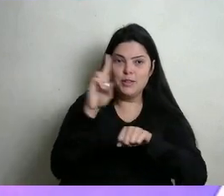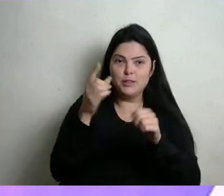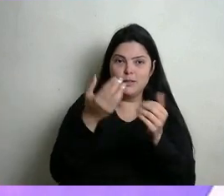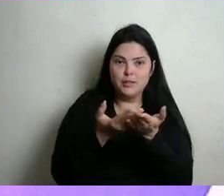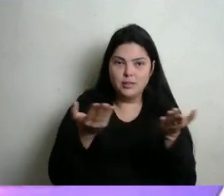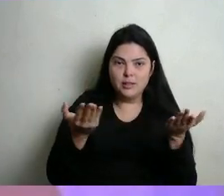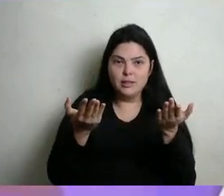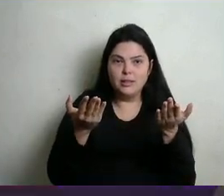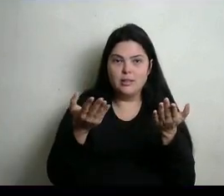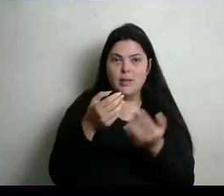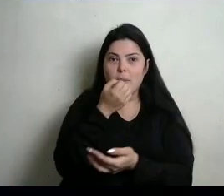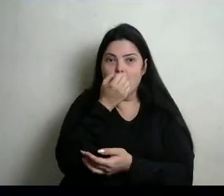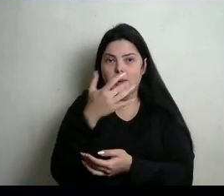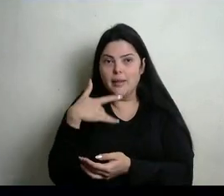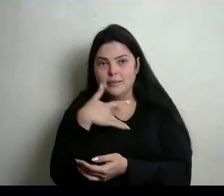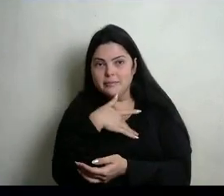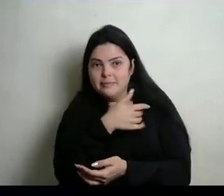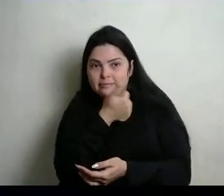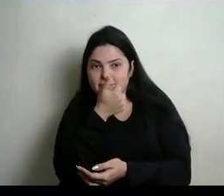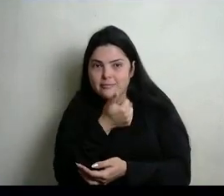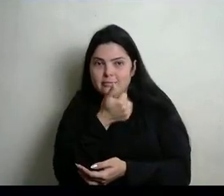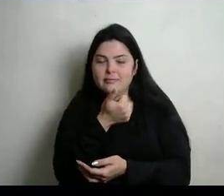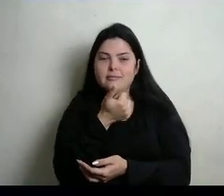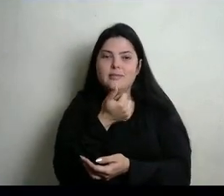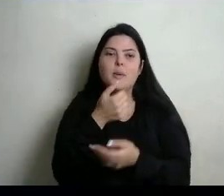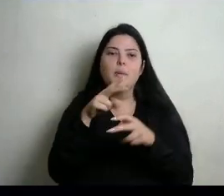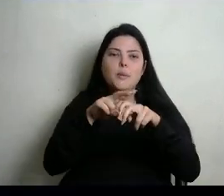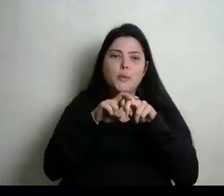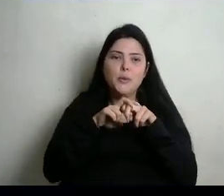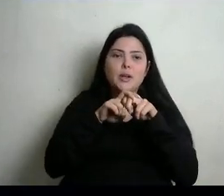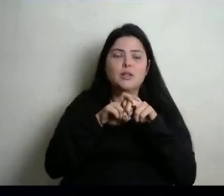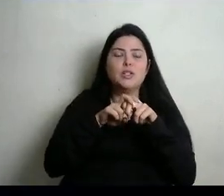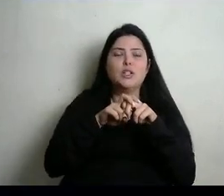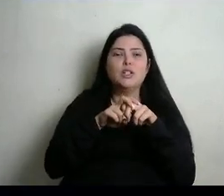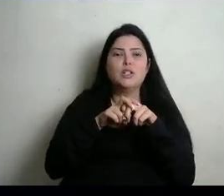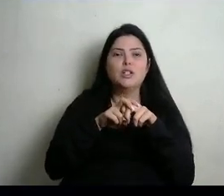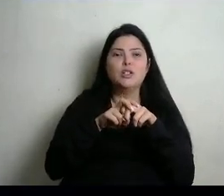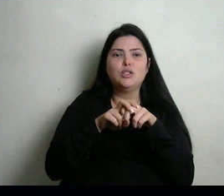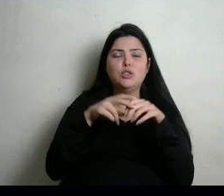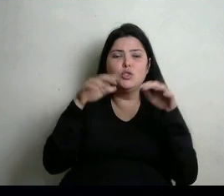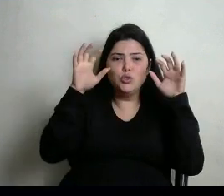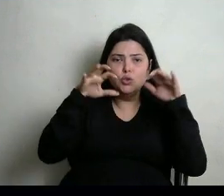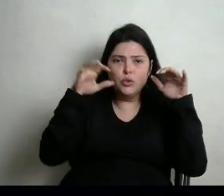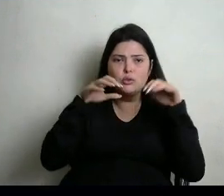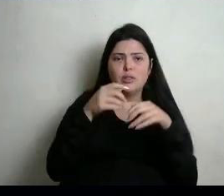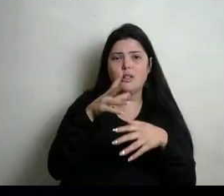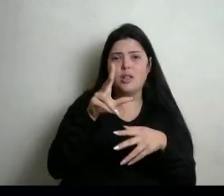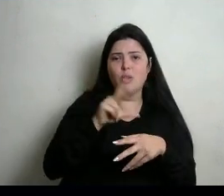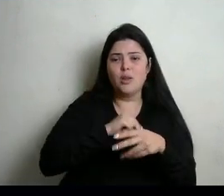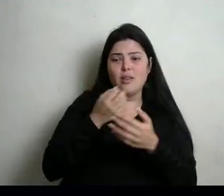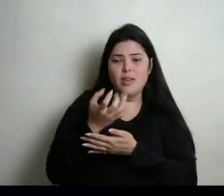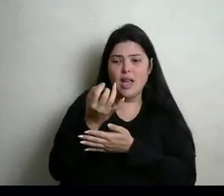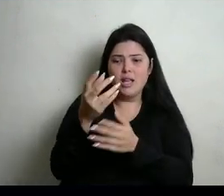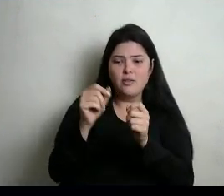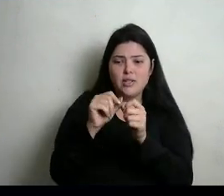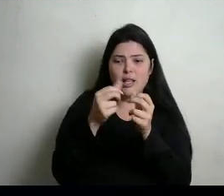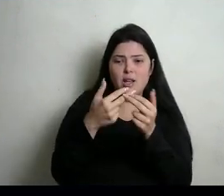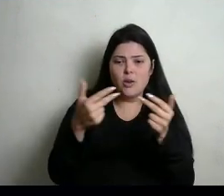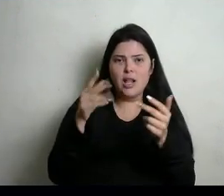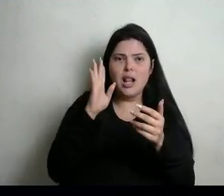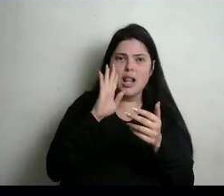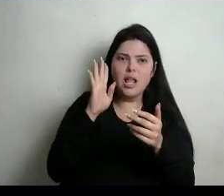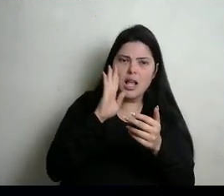Vocês estão bem? Tudo certo? Apesar da chuva. Impressionante, né? A gente viaja para fazer algo legal em Florianópolis,